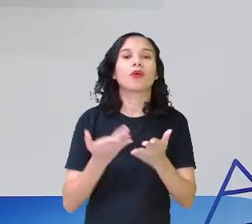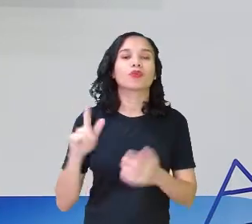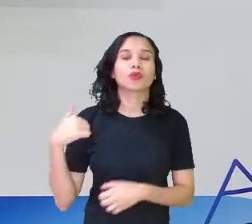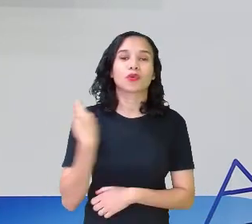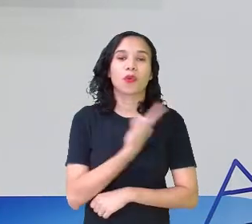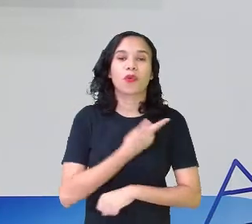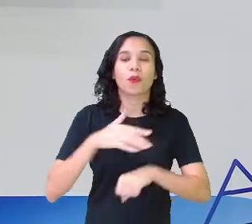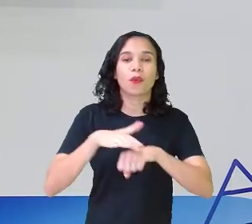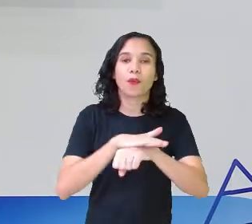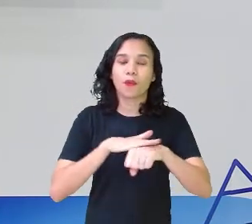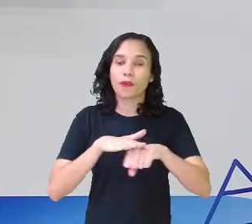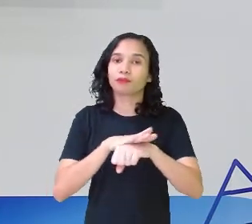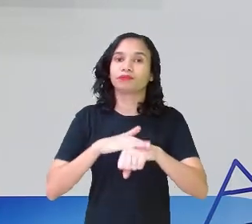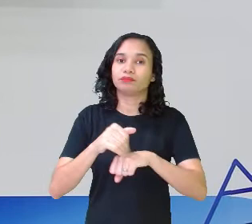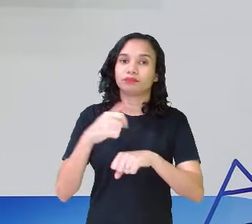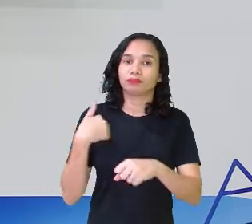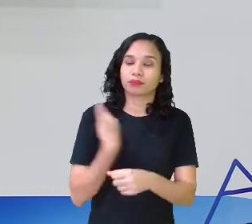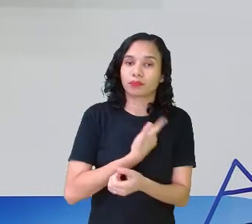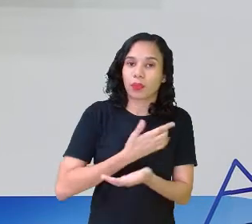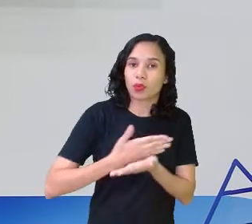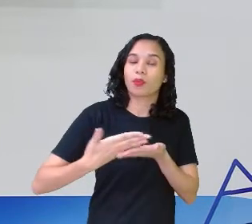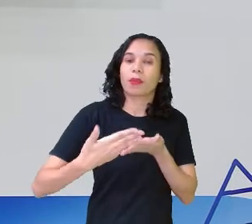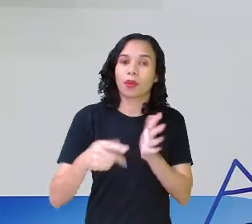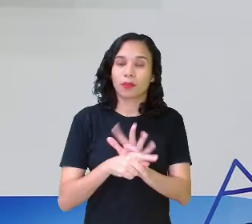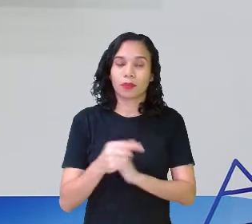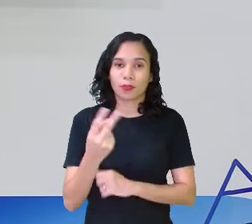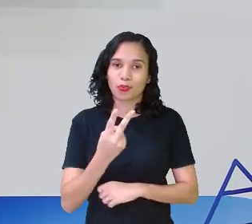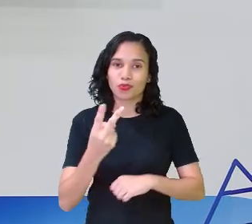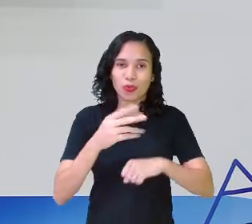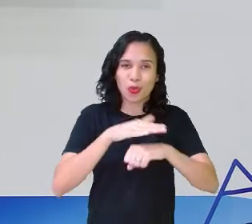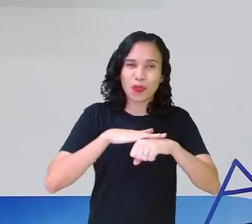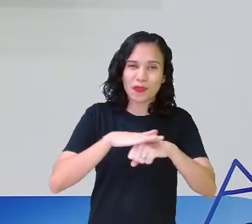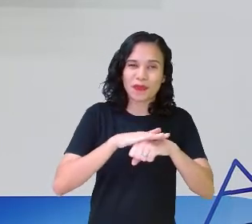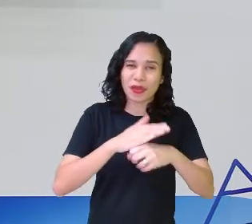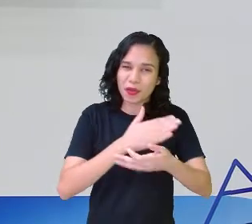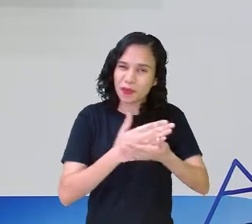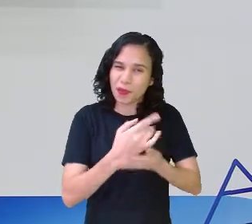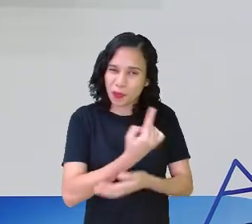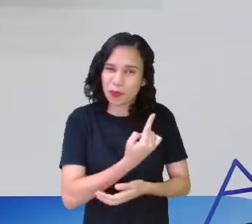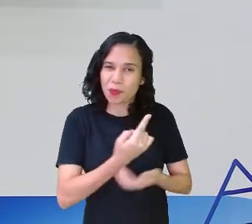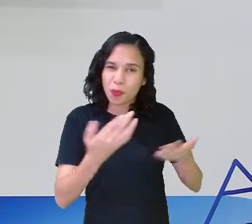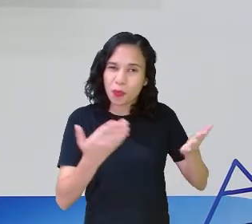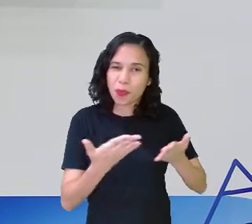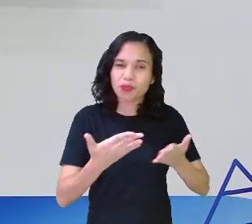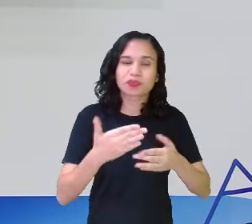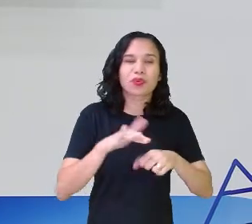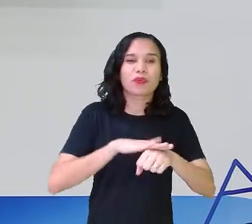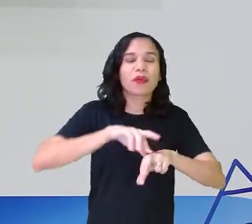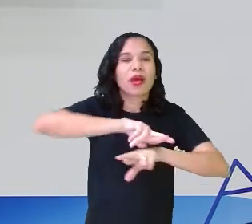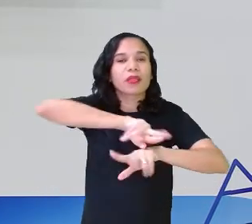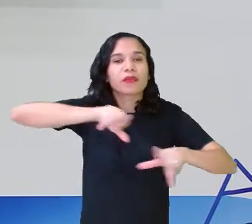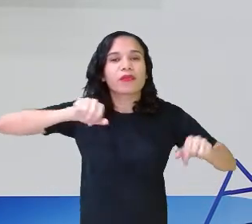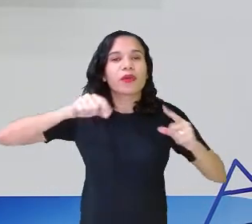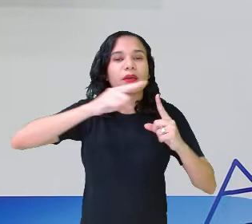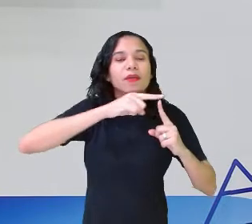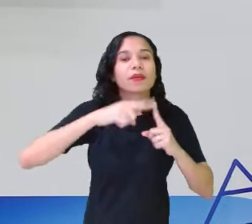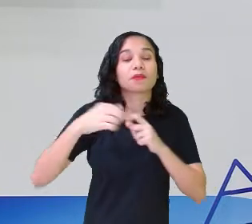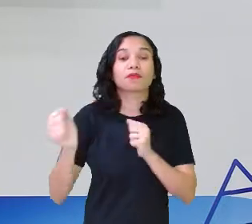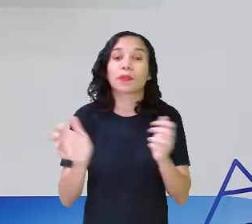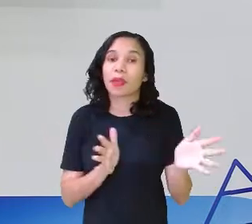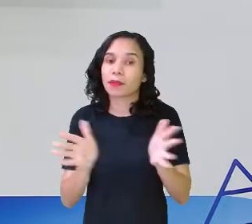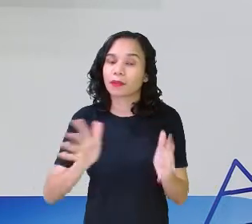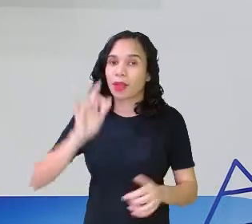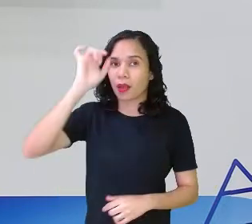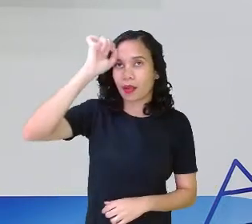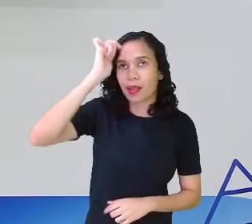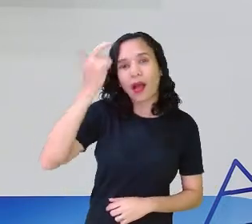vamos conversar, vamos dar início a uma série de 2 encontros, onde a gente vai falar de diferentes acessibilidades.